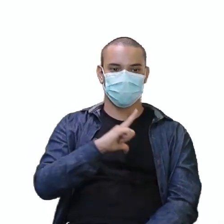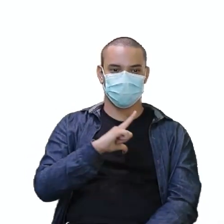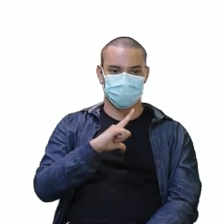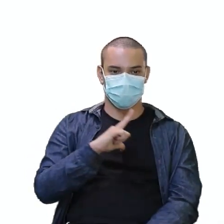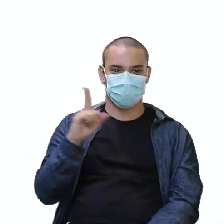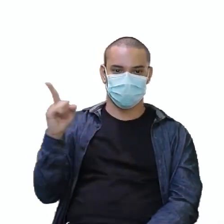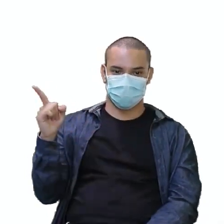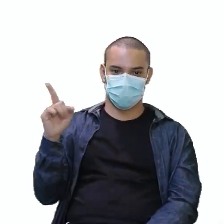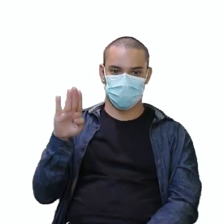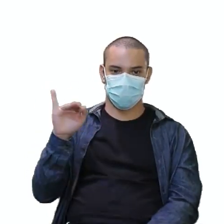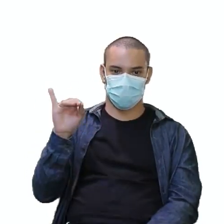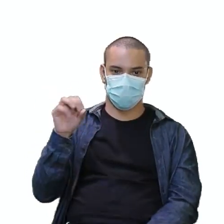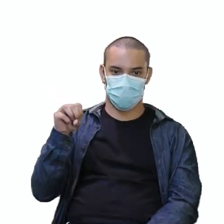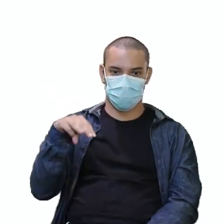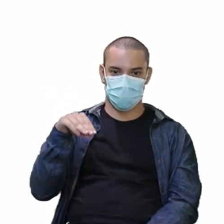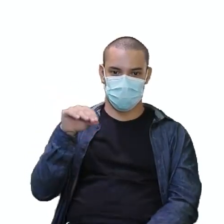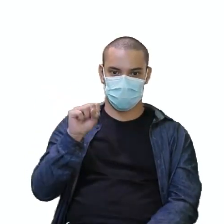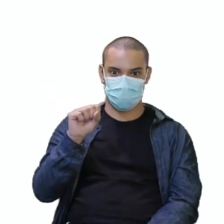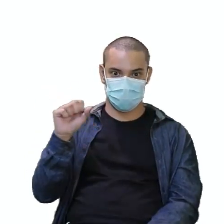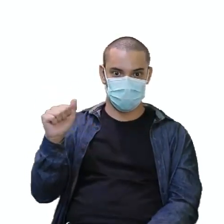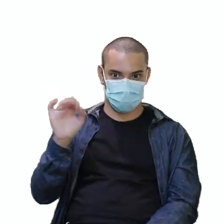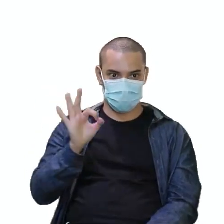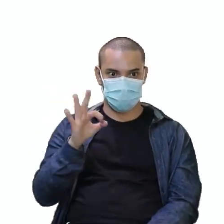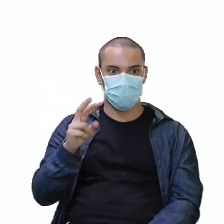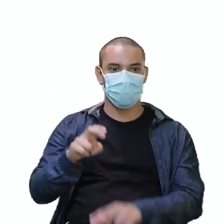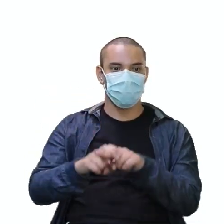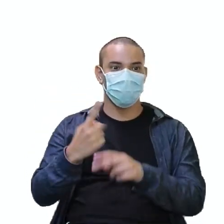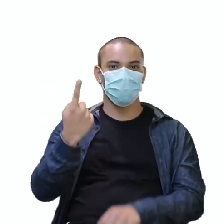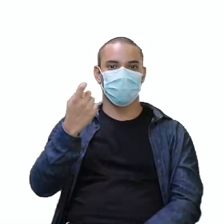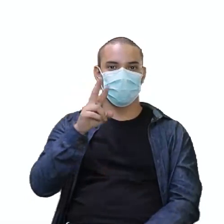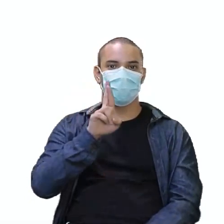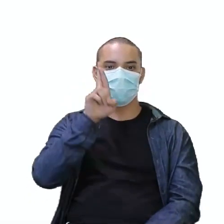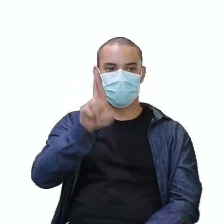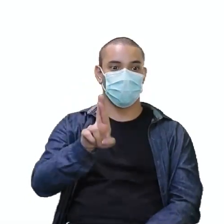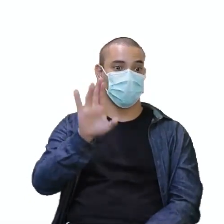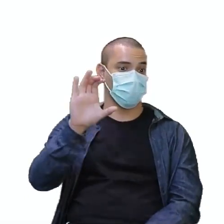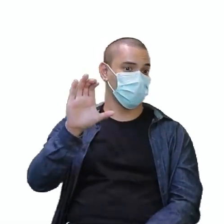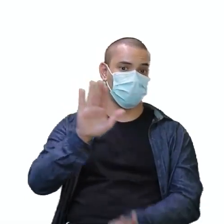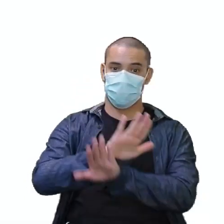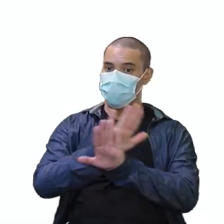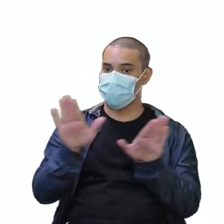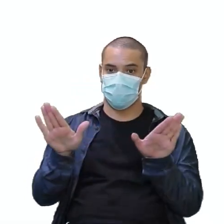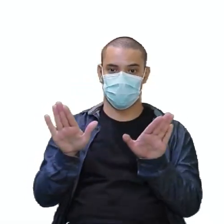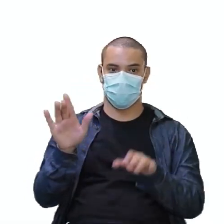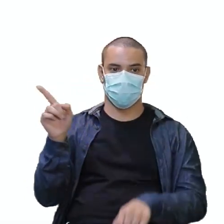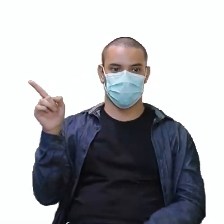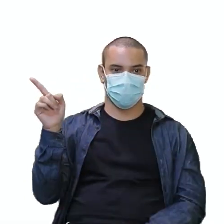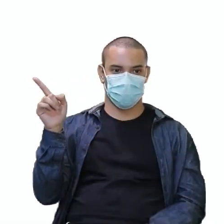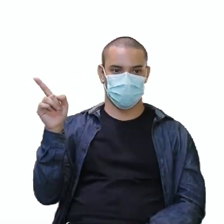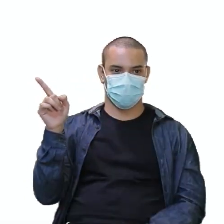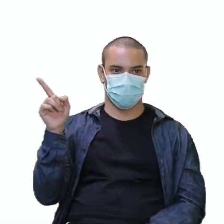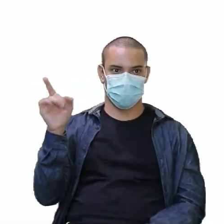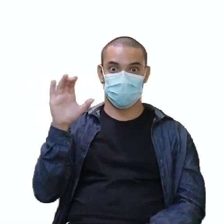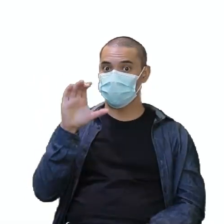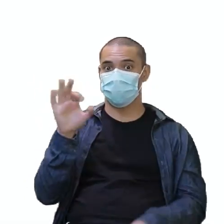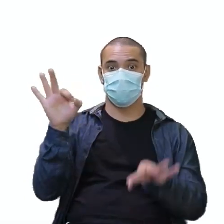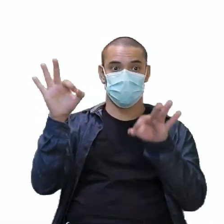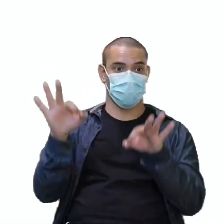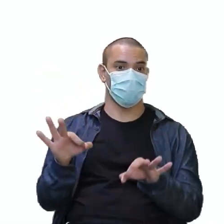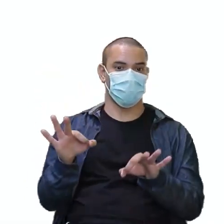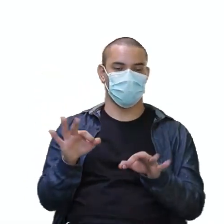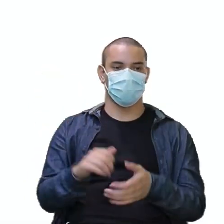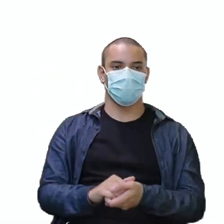estar na pirâmide de biomassa. Inverteu ali. Então, a única resposta correta é a letra C. Tá bom? A única